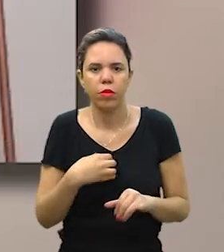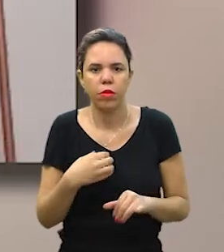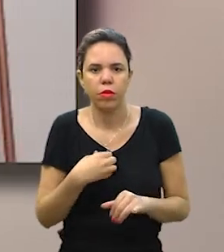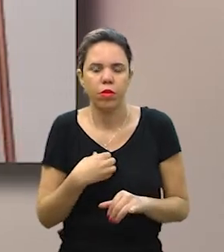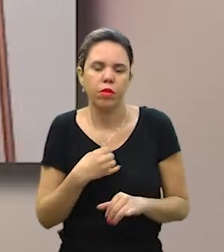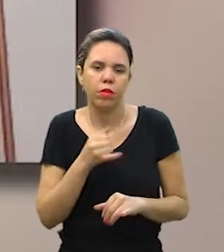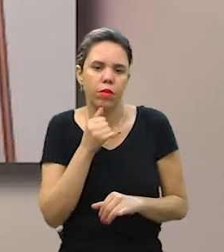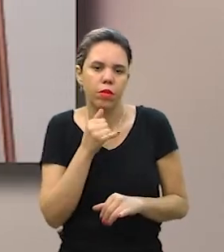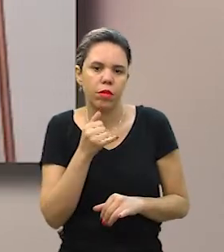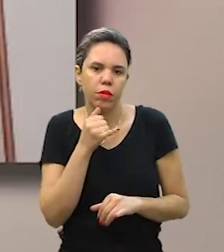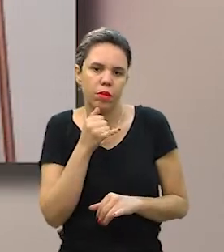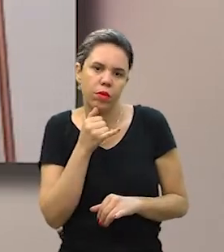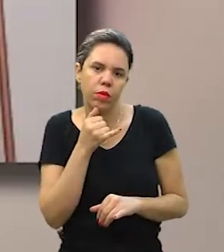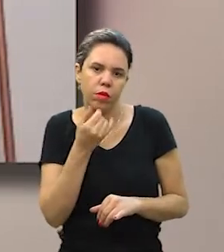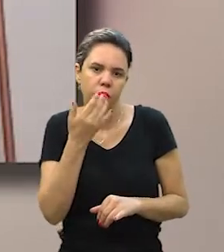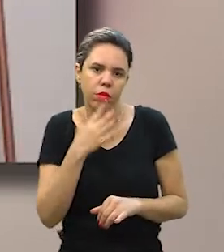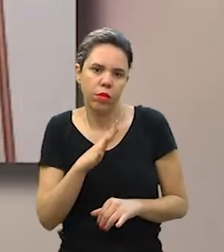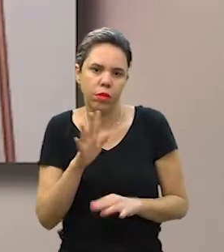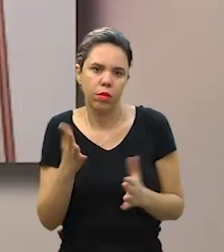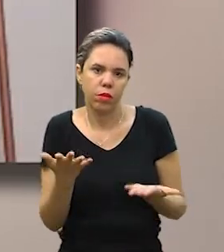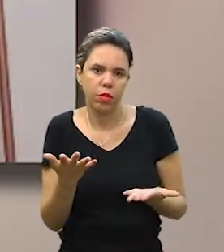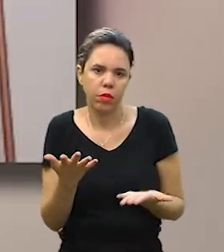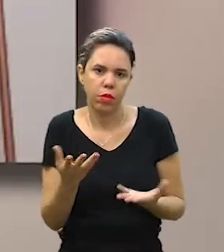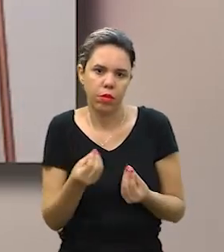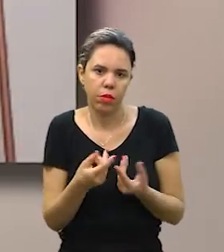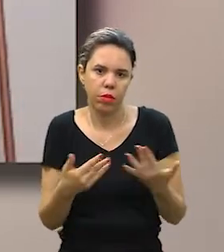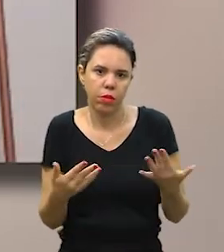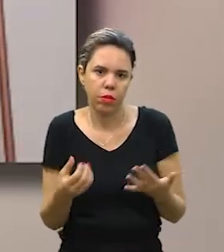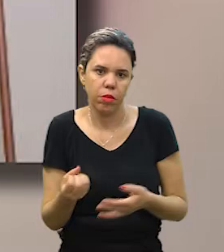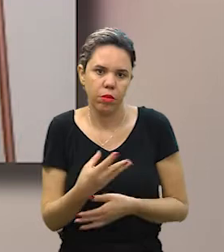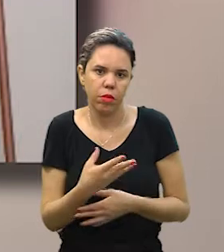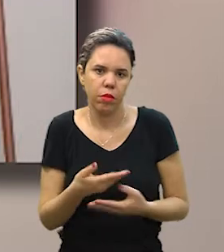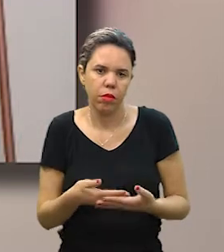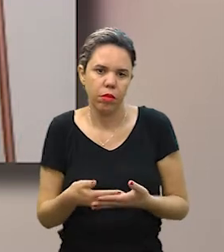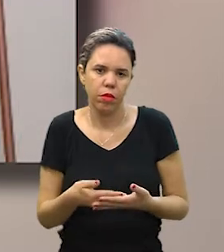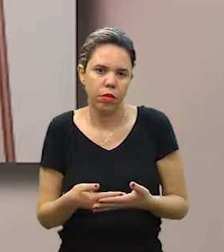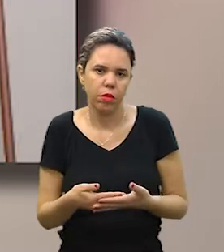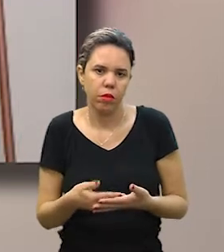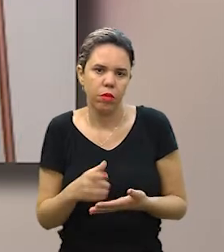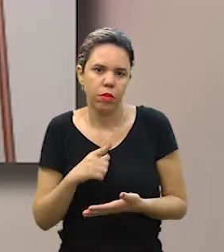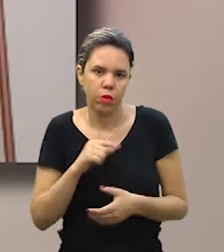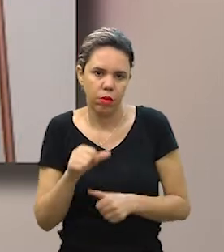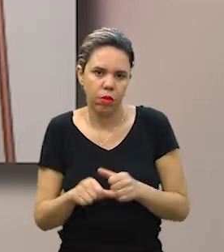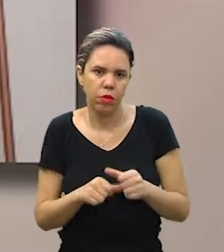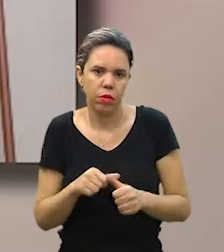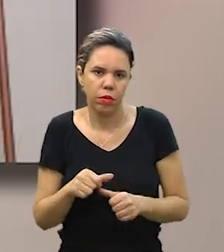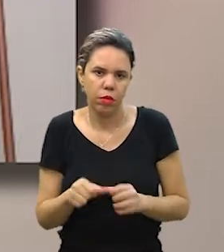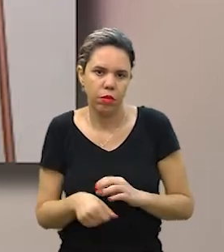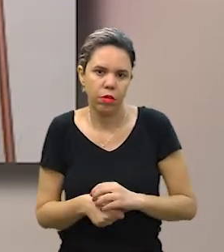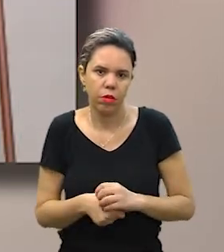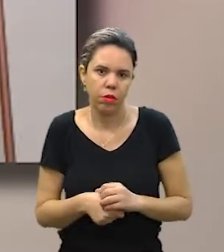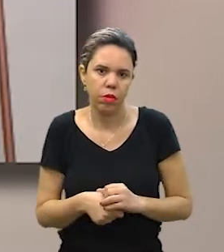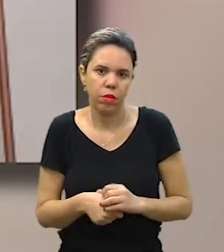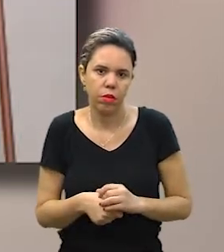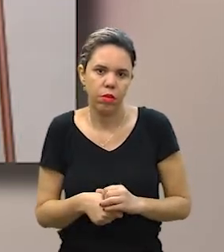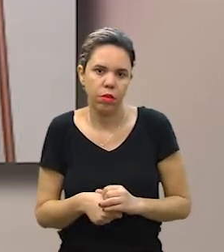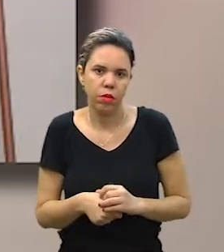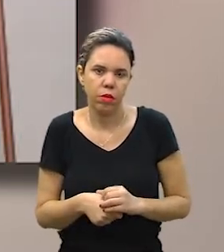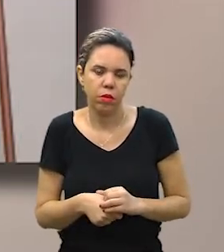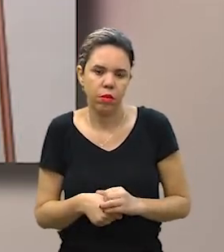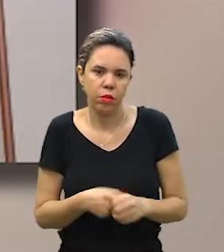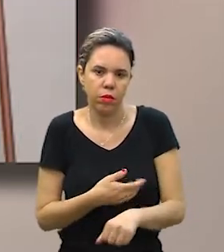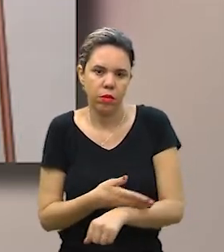estão em fórmula infantil. Então, é muita coisa nova para esse bebê. Então, vai ter uma mudança